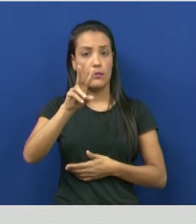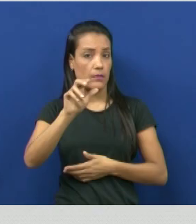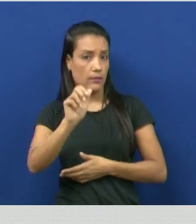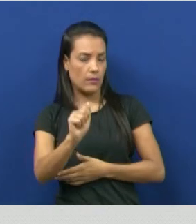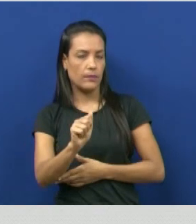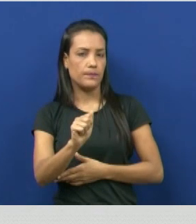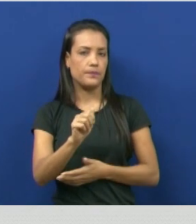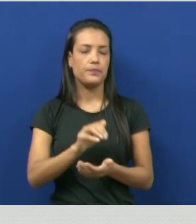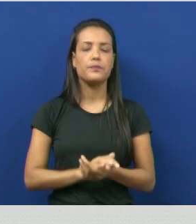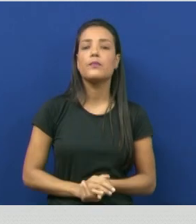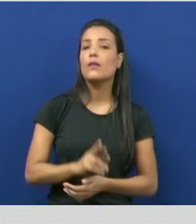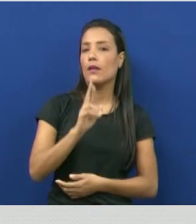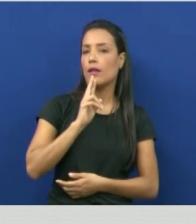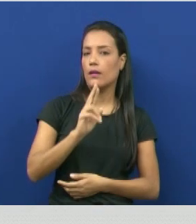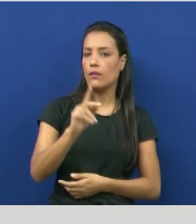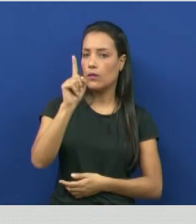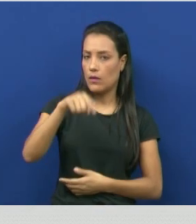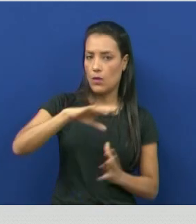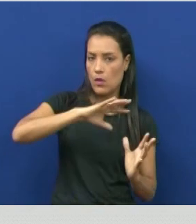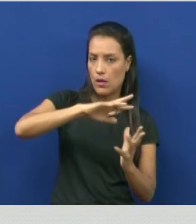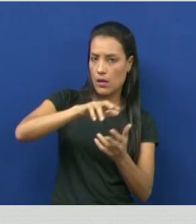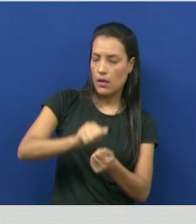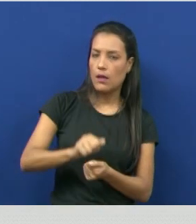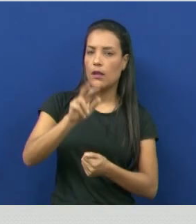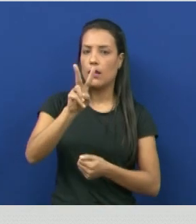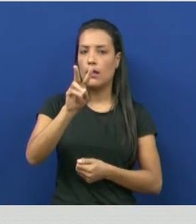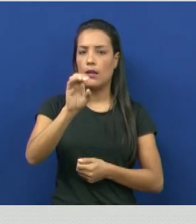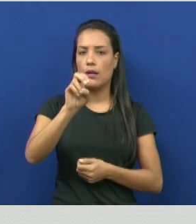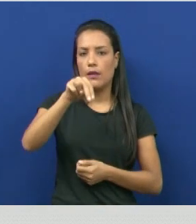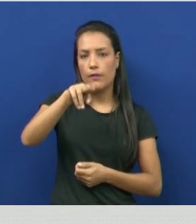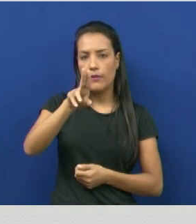como eu disse para vocês, pode ser observado pela